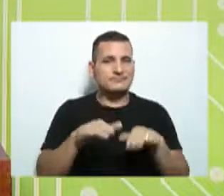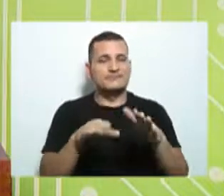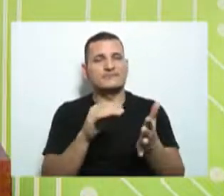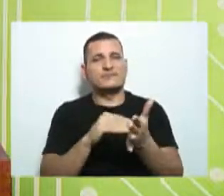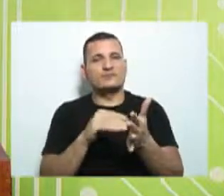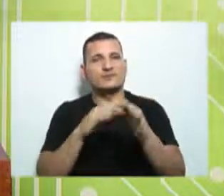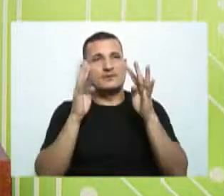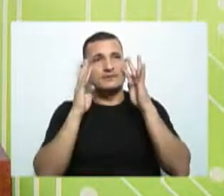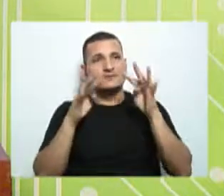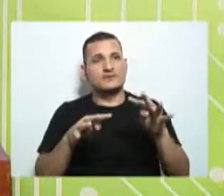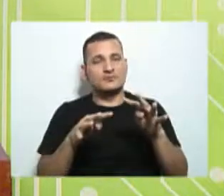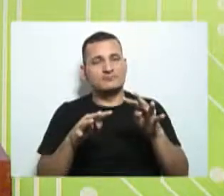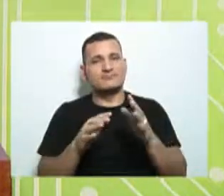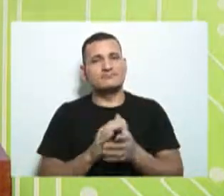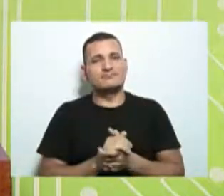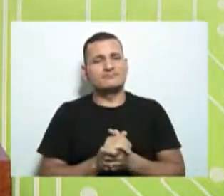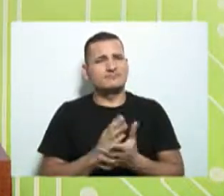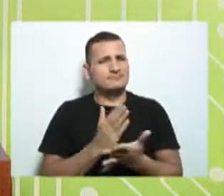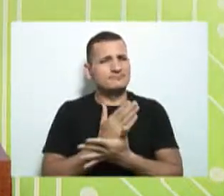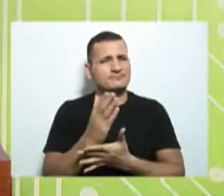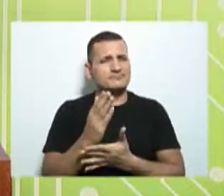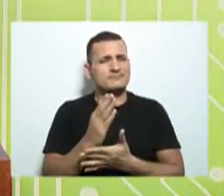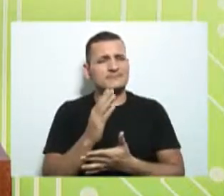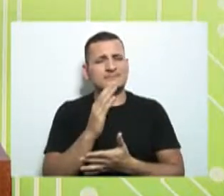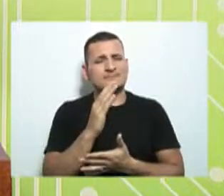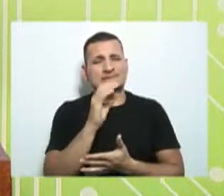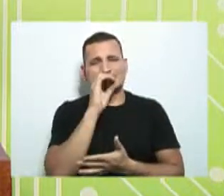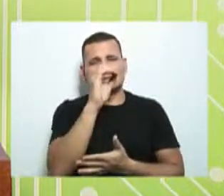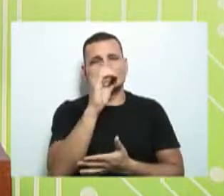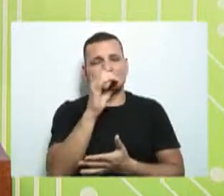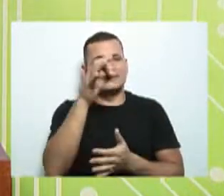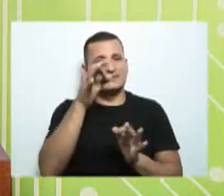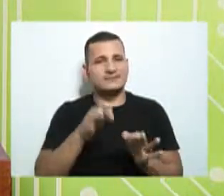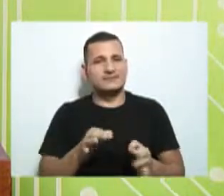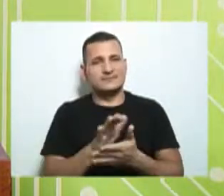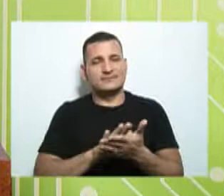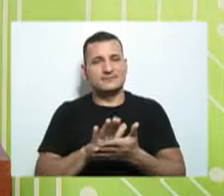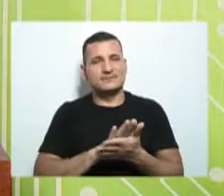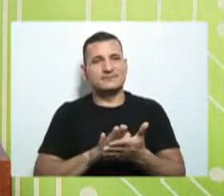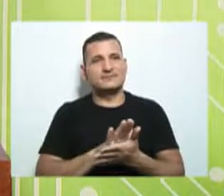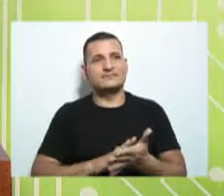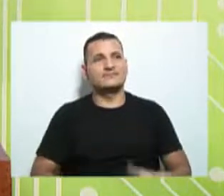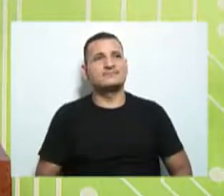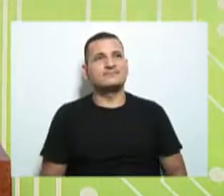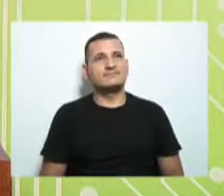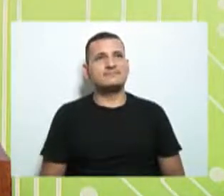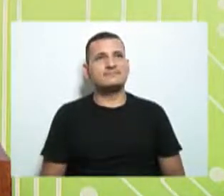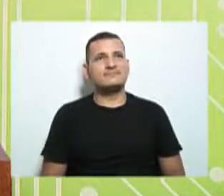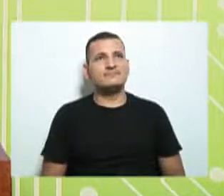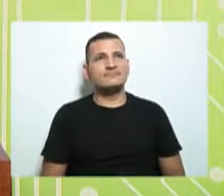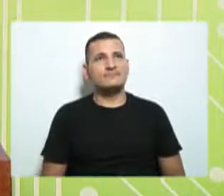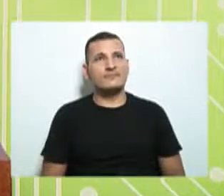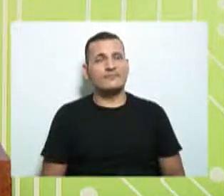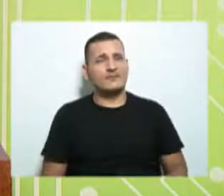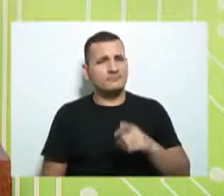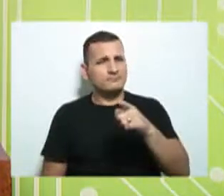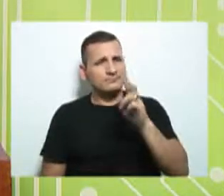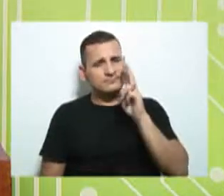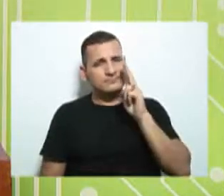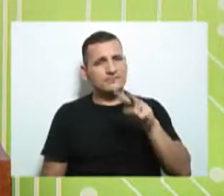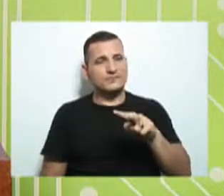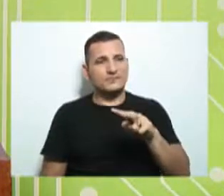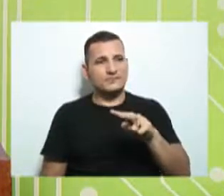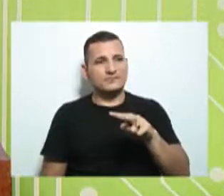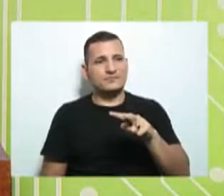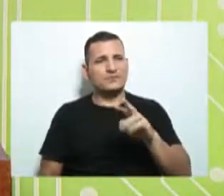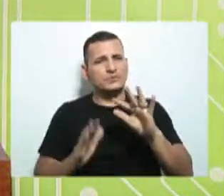atenção? Tem gente que não acertou nenhuma ainda. Nenhuma ainda. Ai, meu pai do céu, isso não é possível. Vamos lá. Não, é possível sim. E você está vendo que